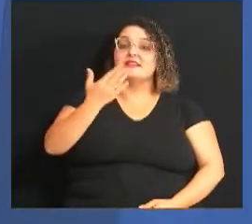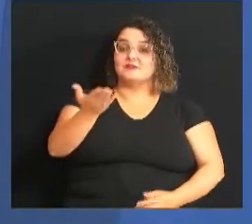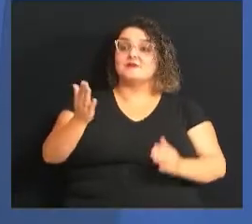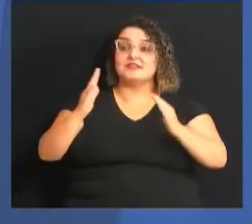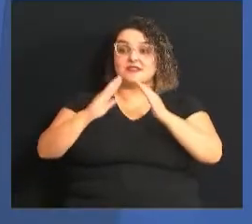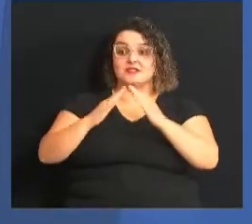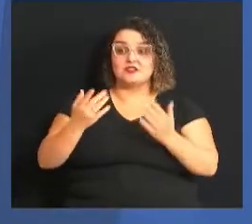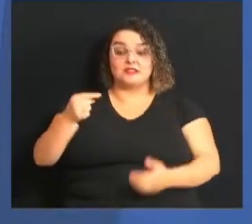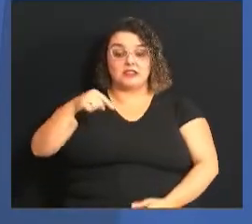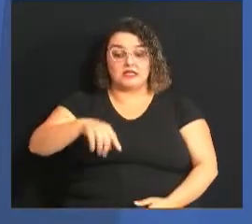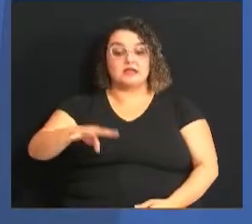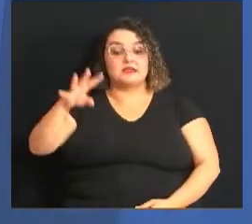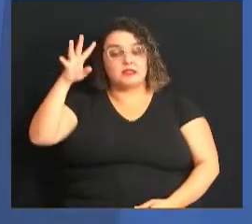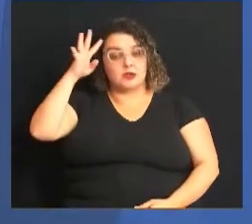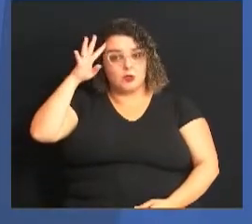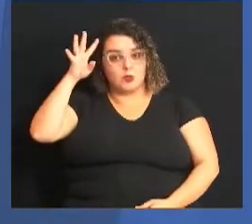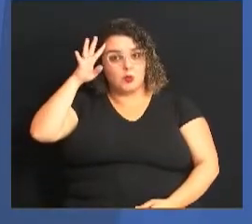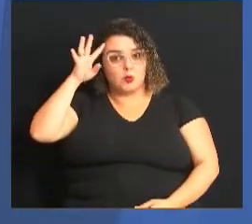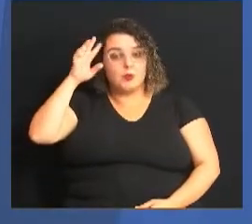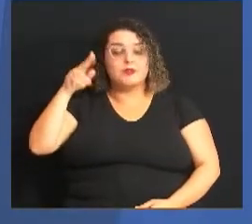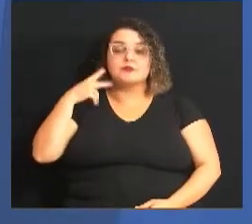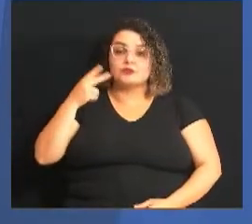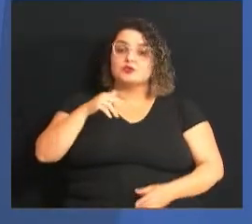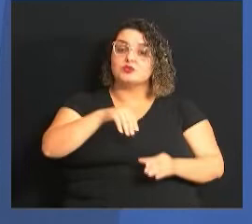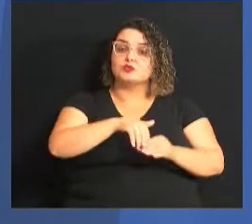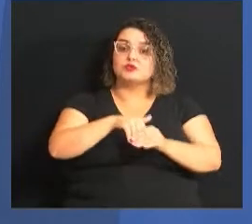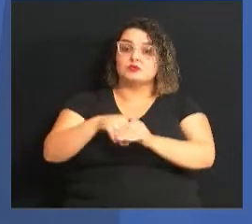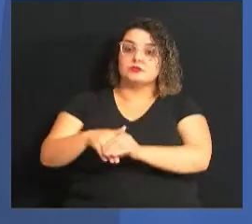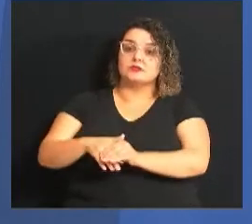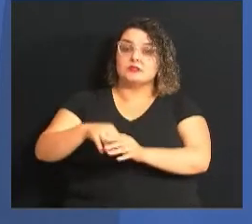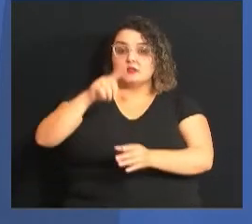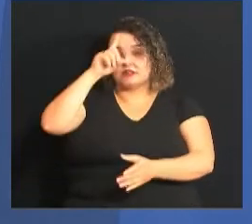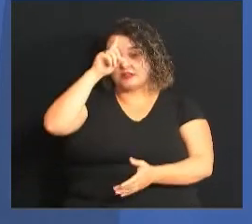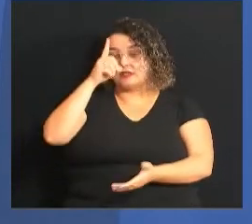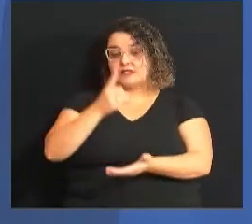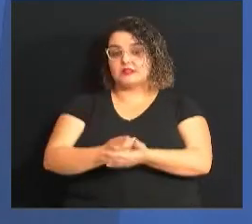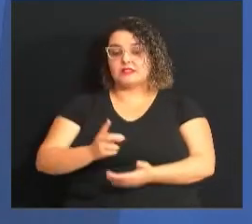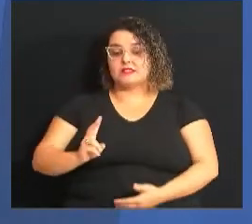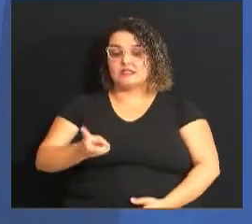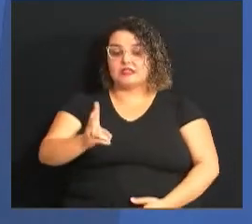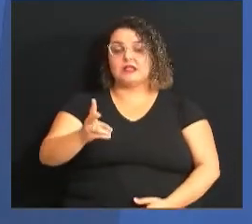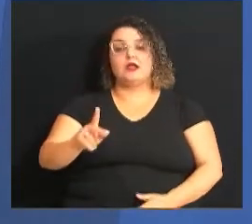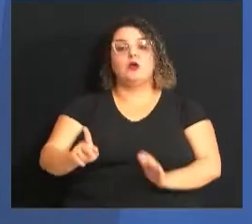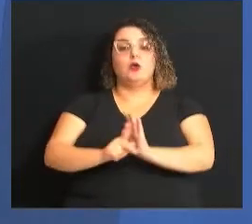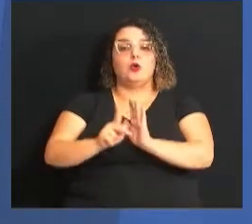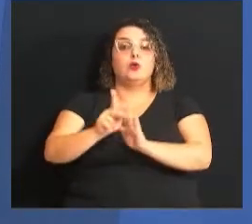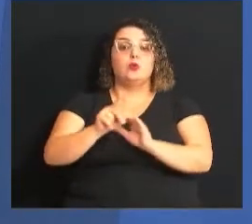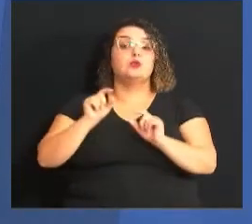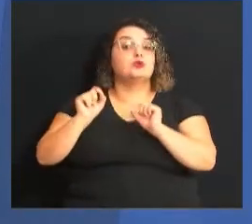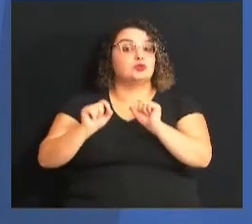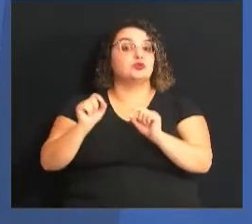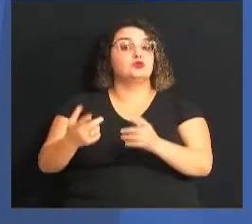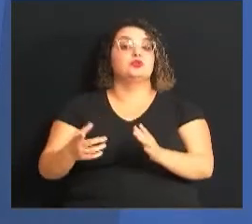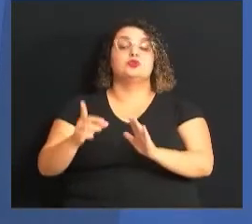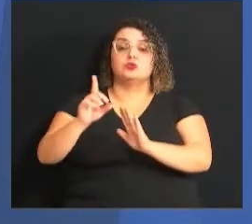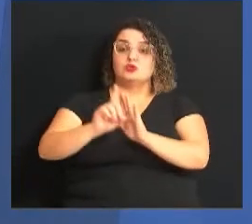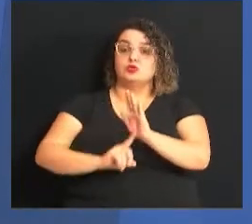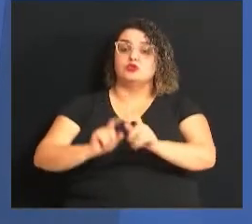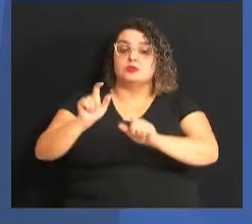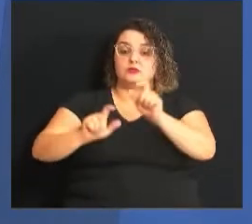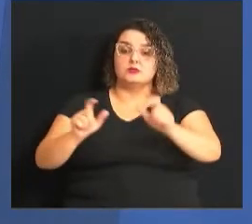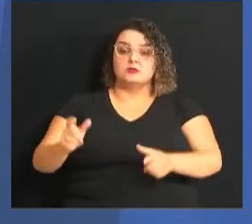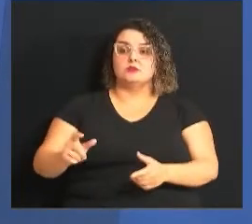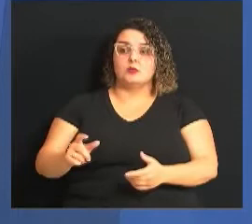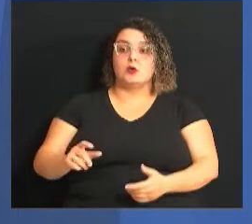nesta quarta-feira, os vereadores votaram em definitivo o projeto que estabelece o direito das pessoas com